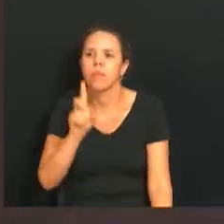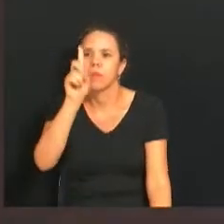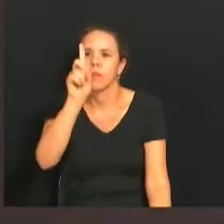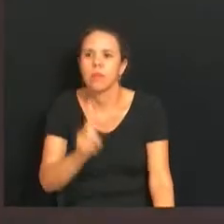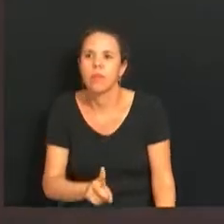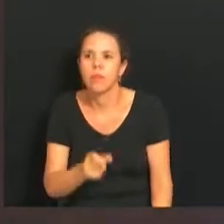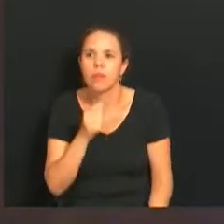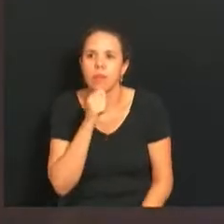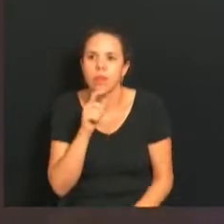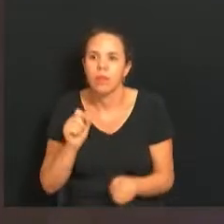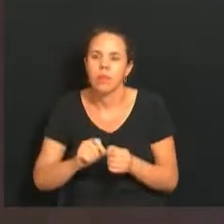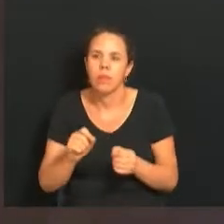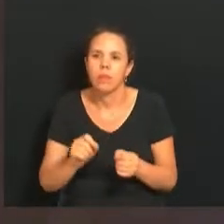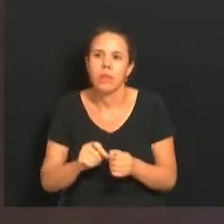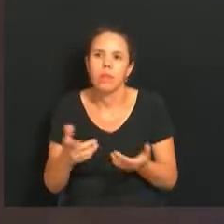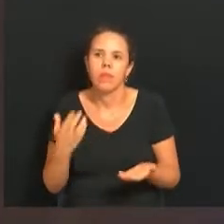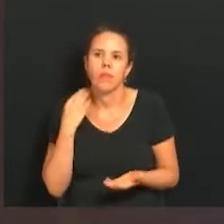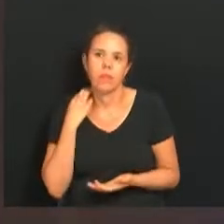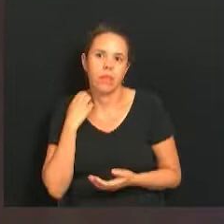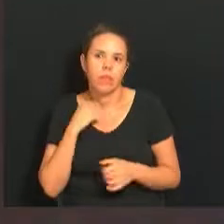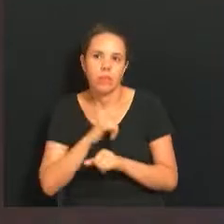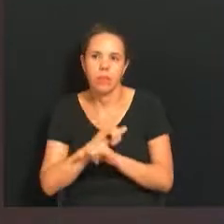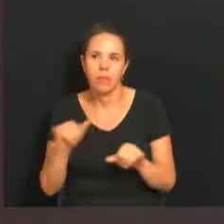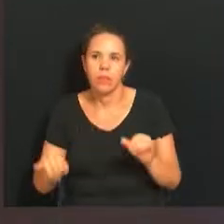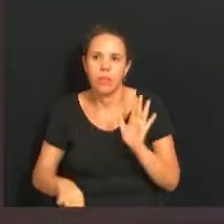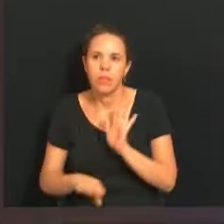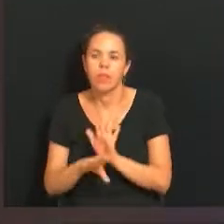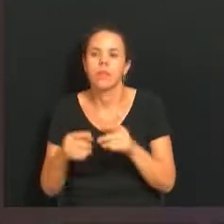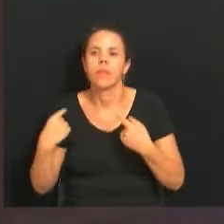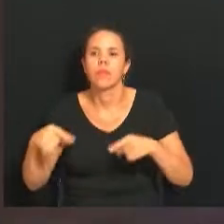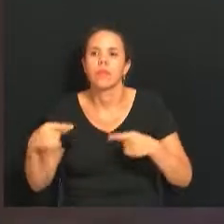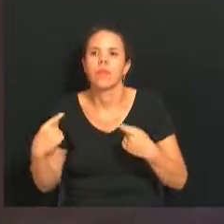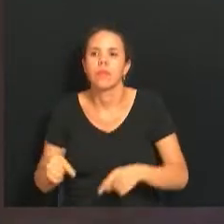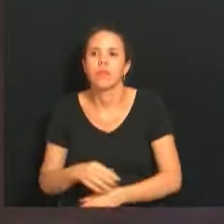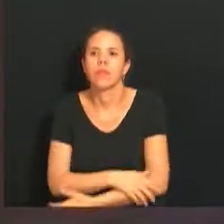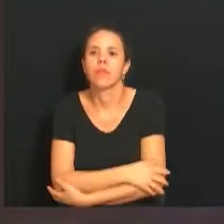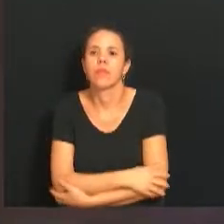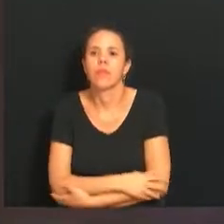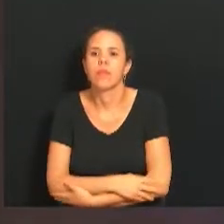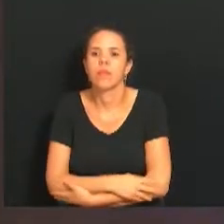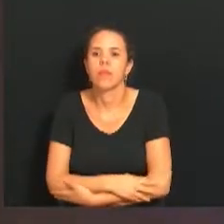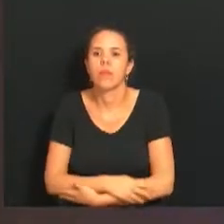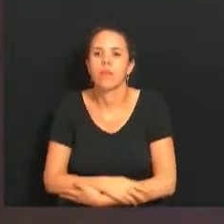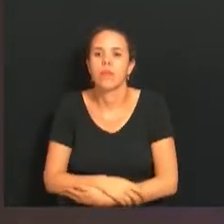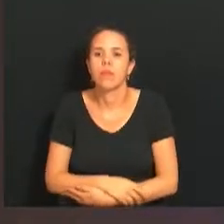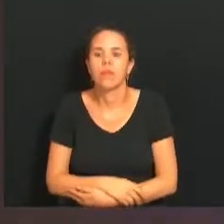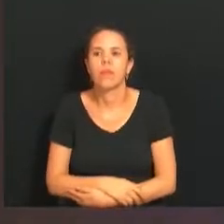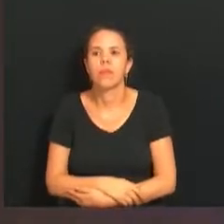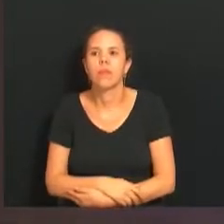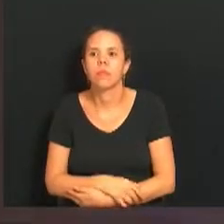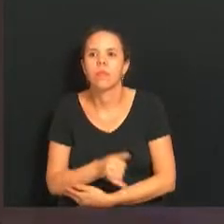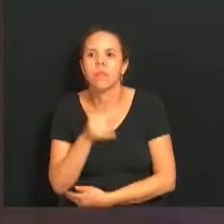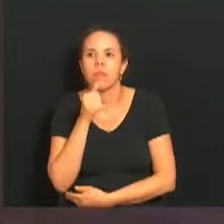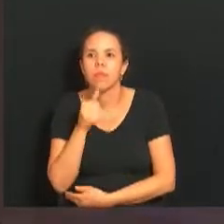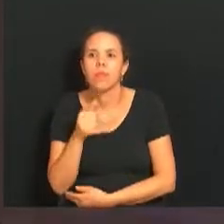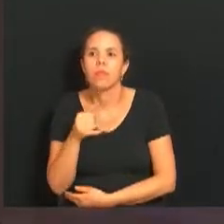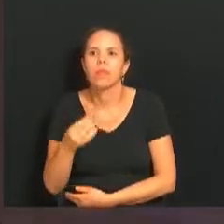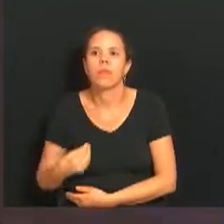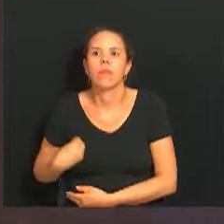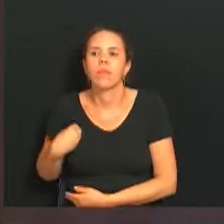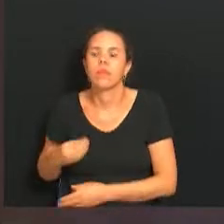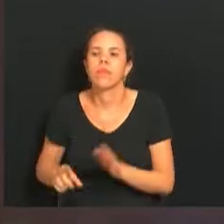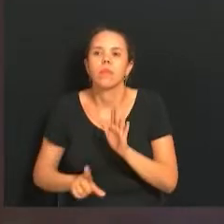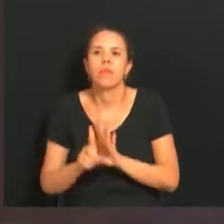nós fizemos campanha para ajudar músico, porque músicos, vive do quê? Vive de música, claro.